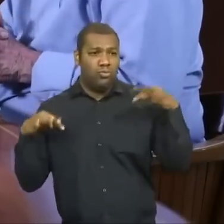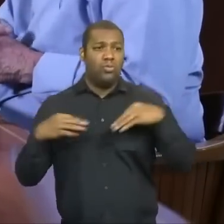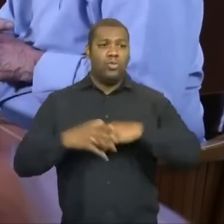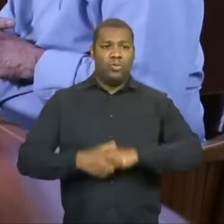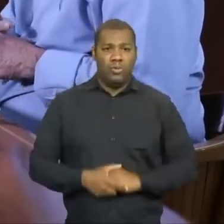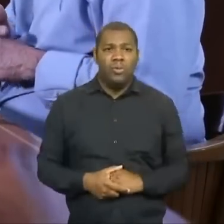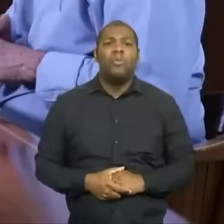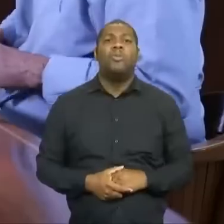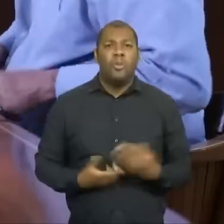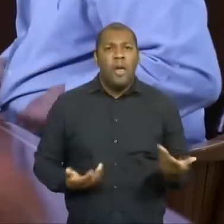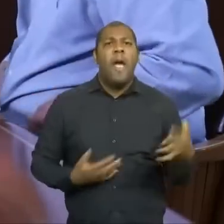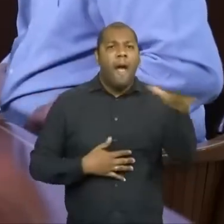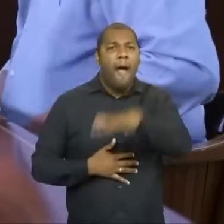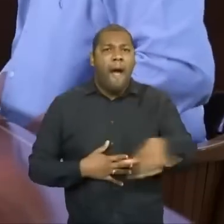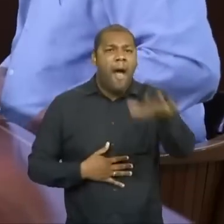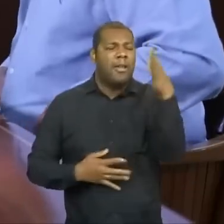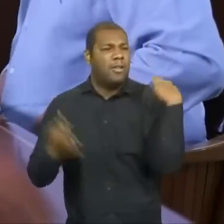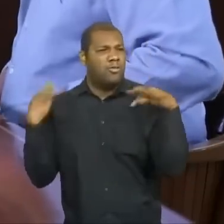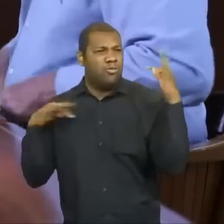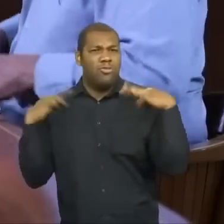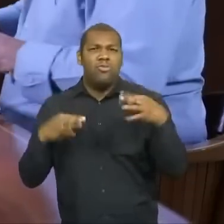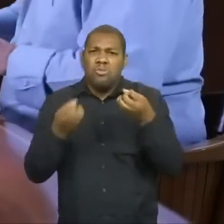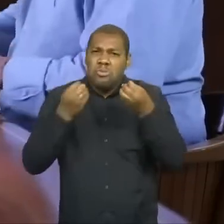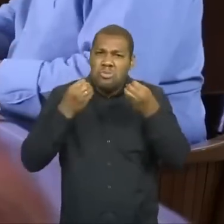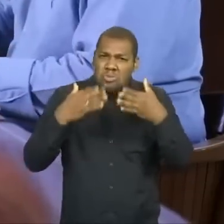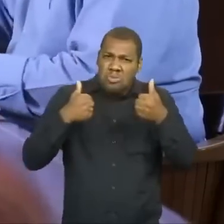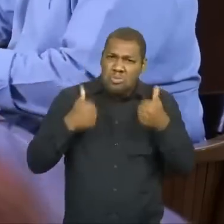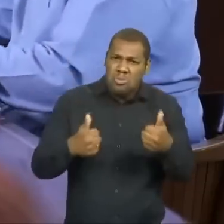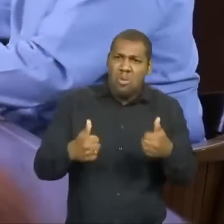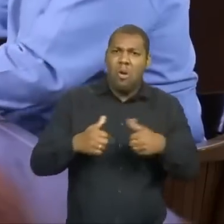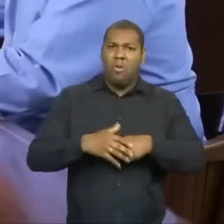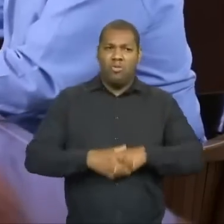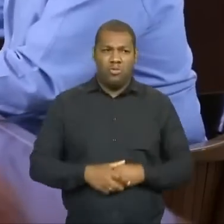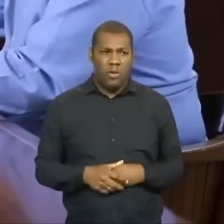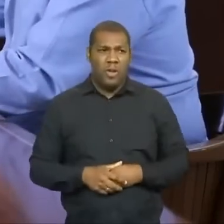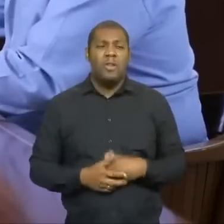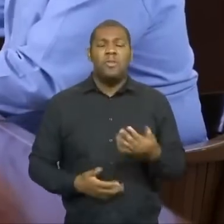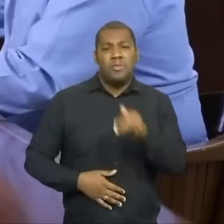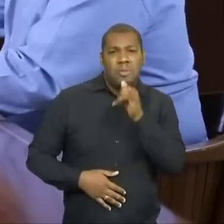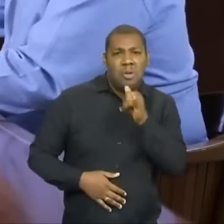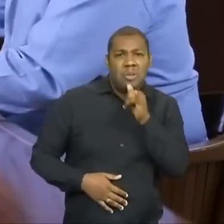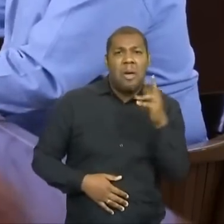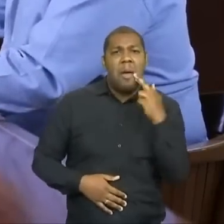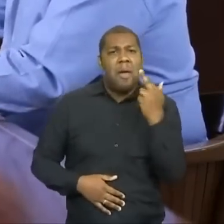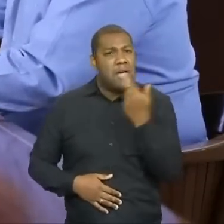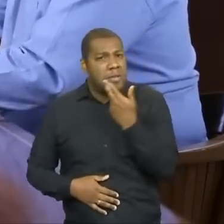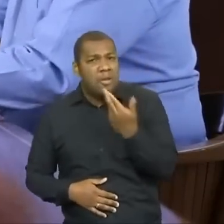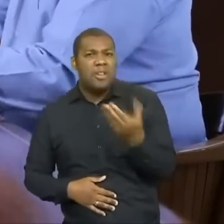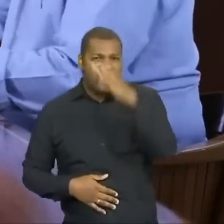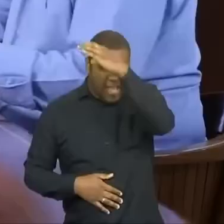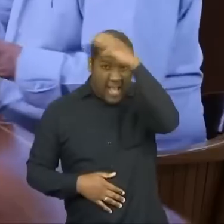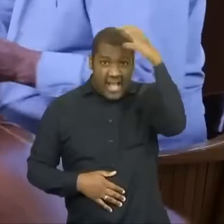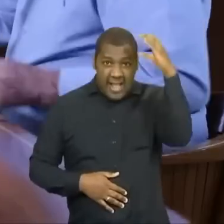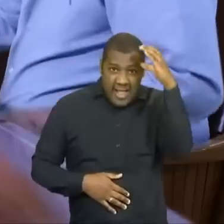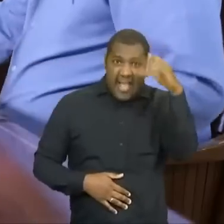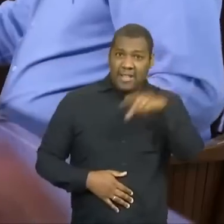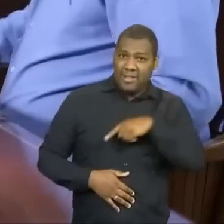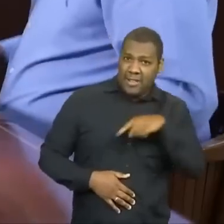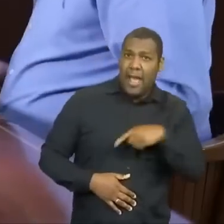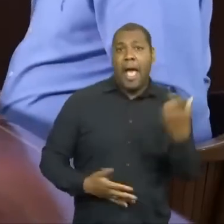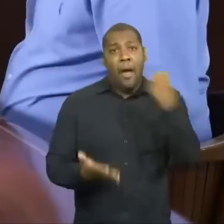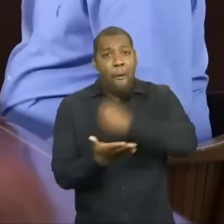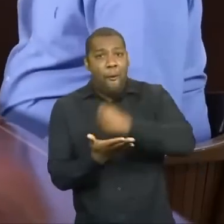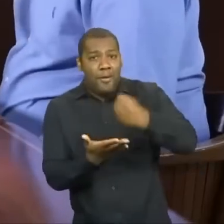bem, quer dizer, e é um emprego muito, muito rápido, né? Quer dizer, você tem um restaurante, tem muito freguês, você tem que contratar alguém para mais garçom, mais gente na